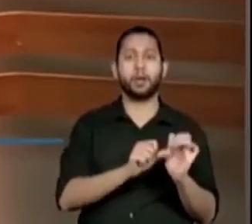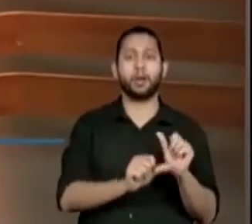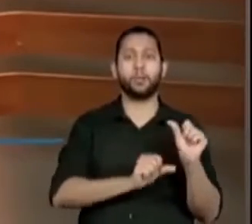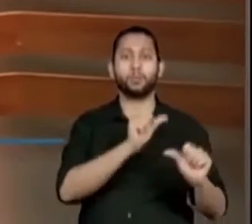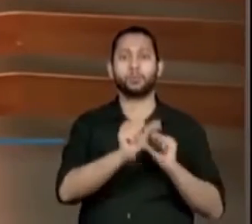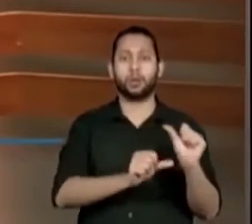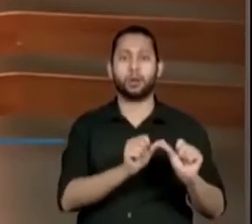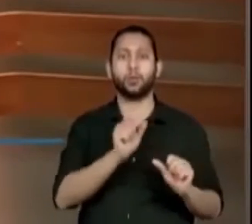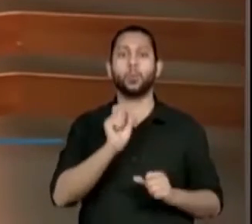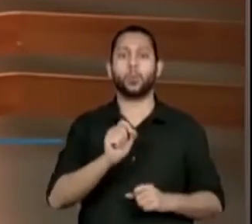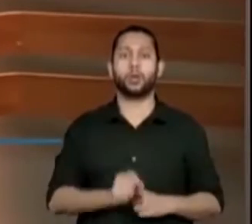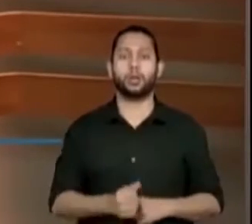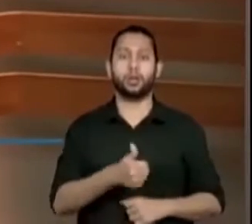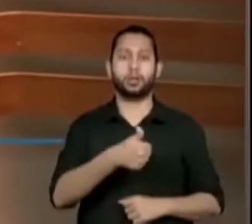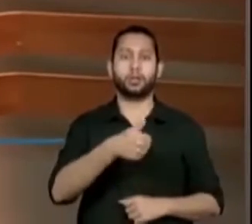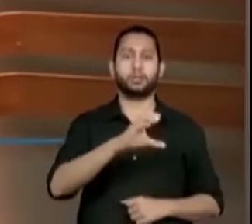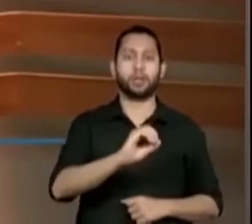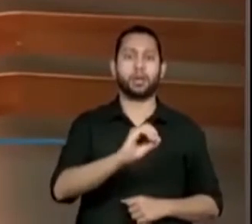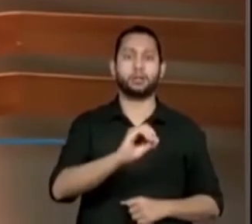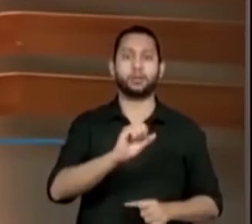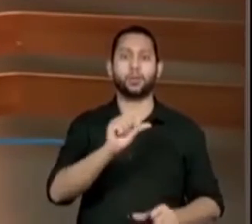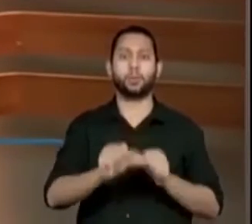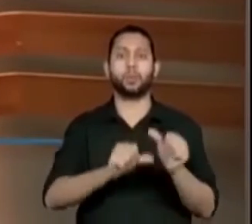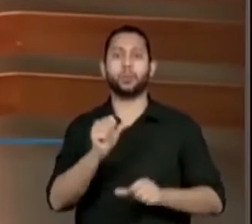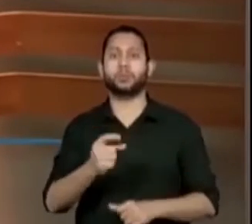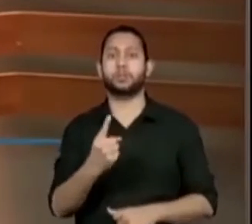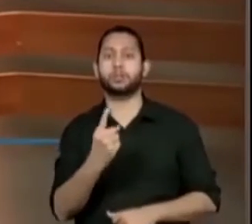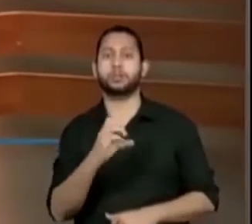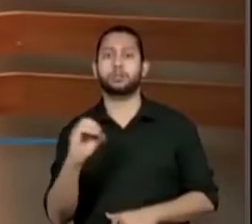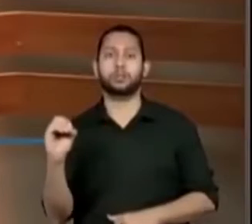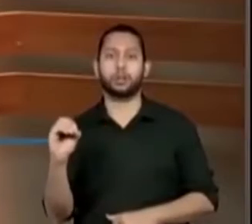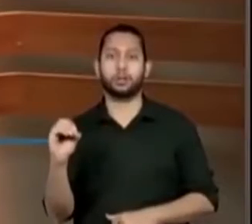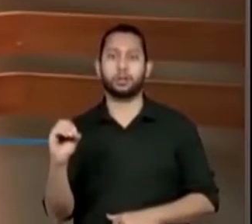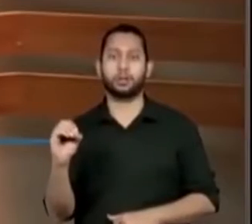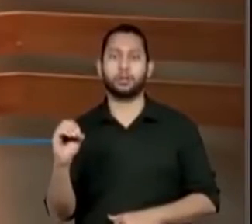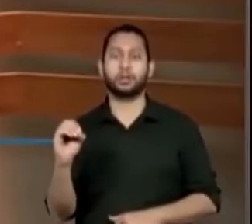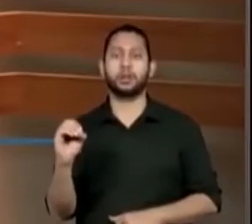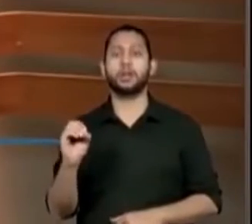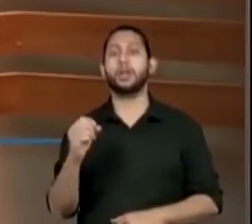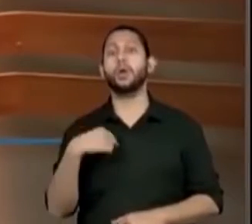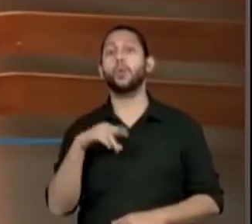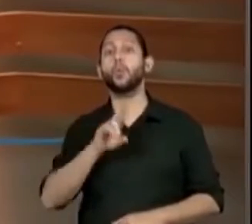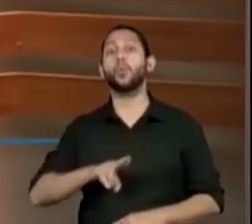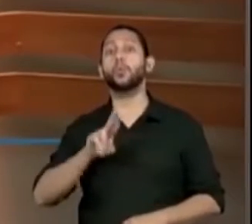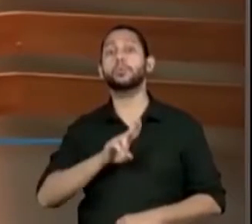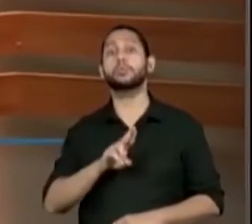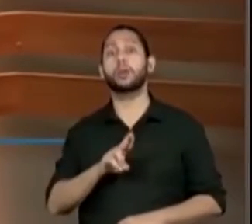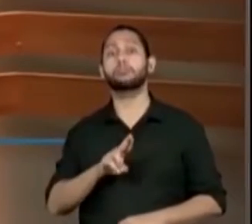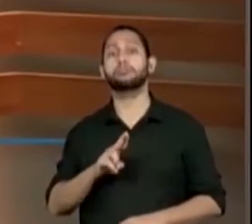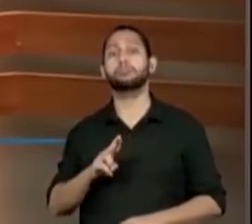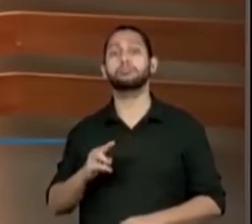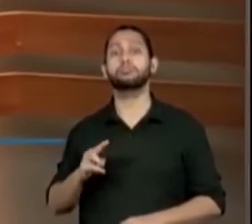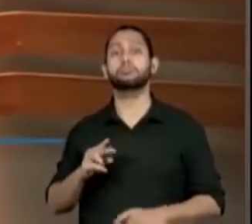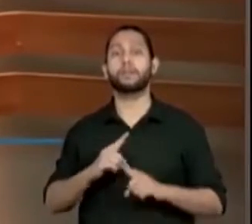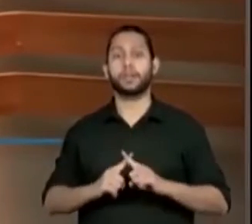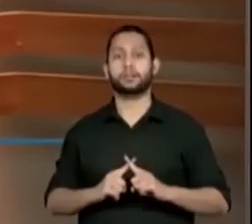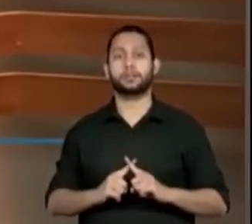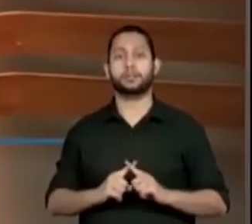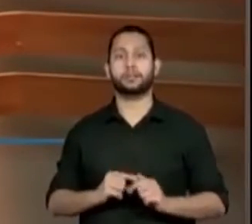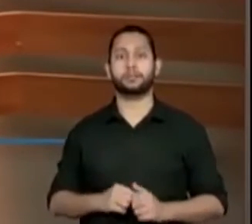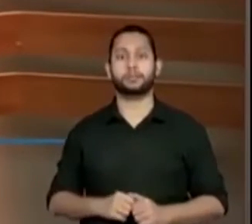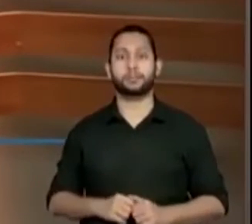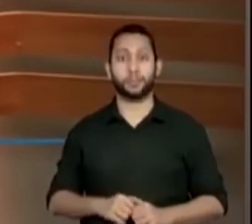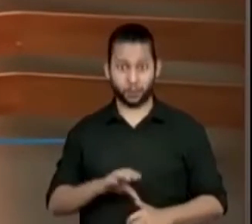em 100 utilizando o sinal de multiplicação? Eu quero transformar